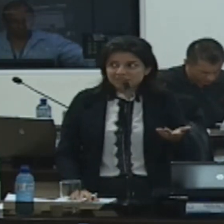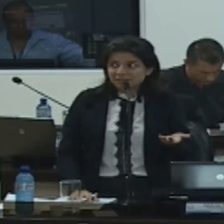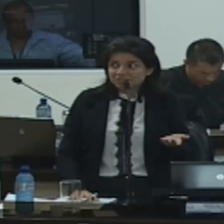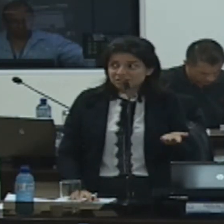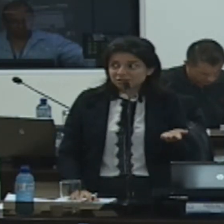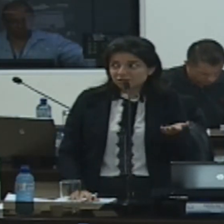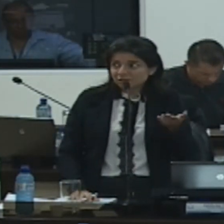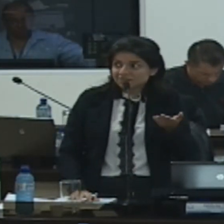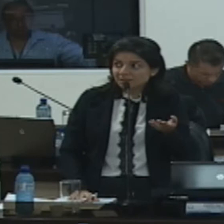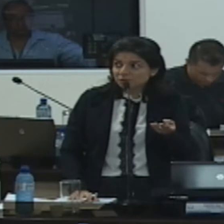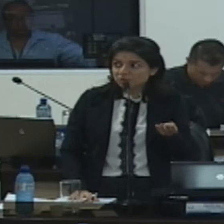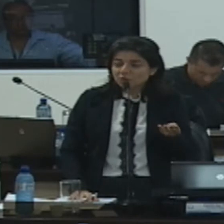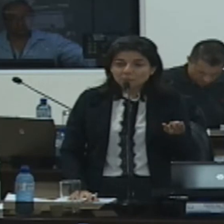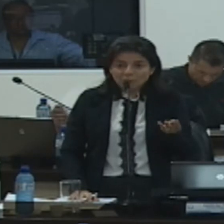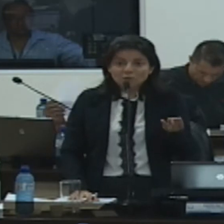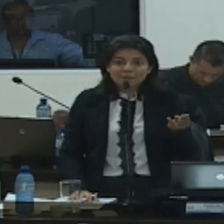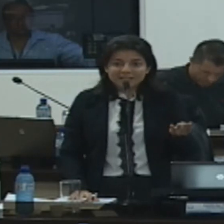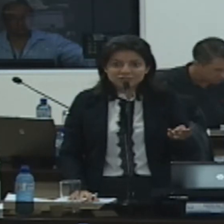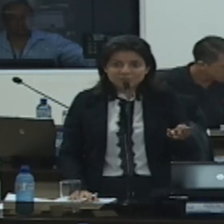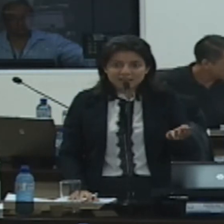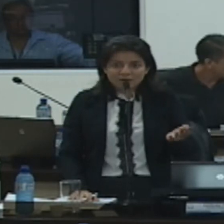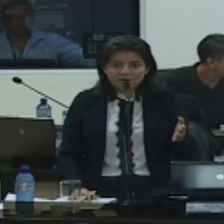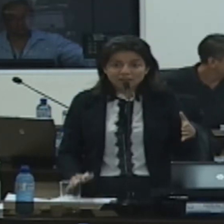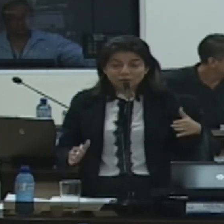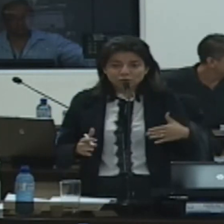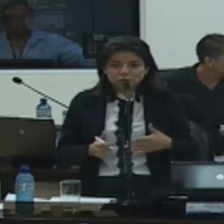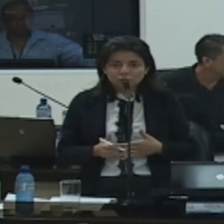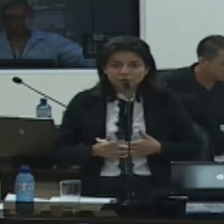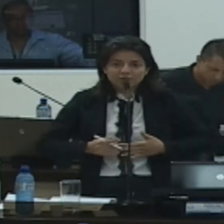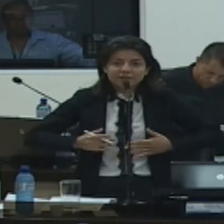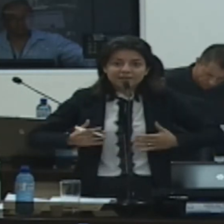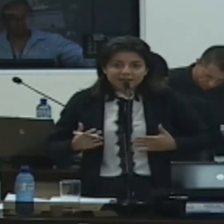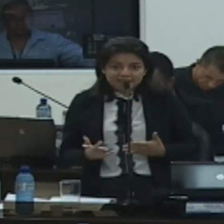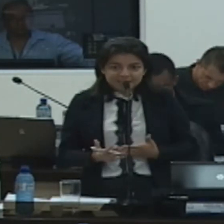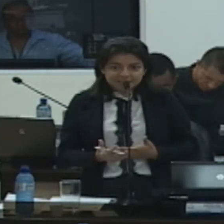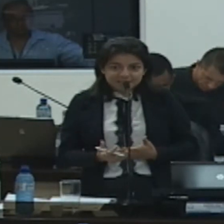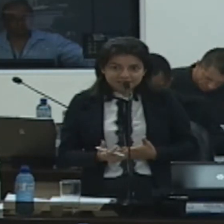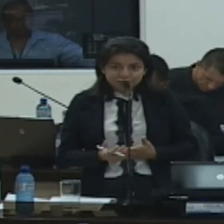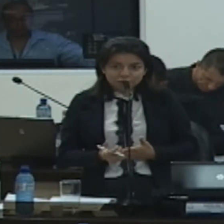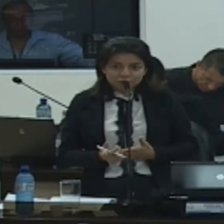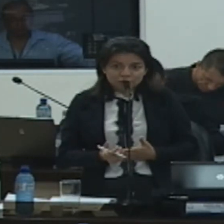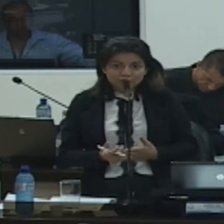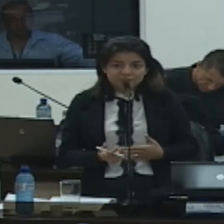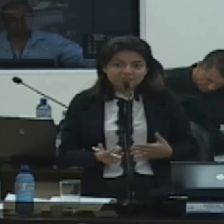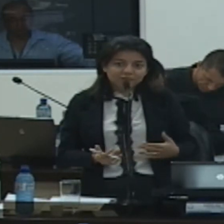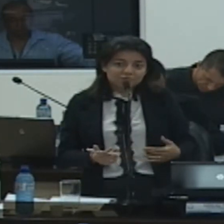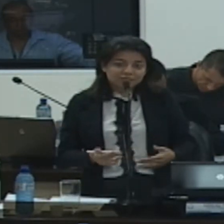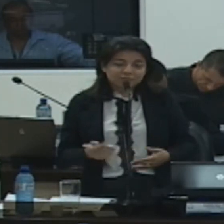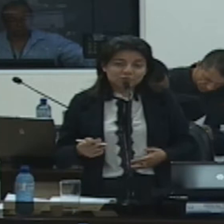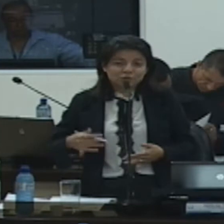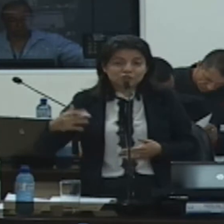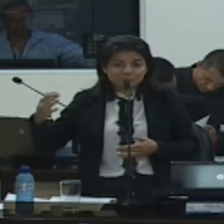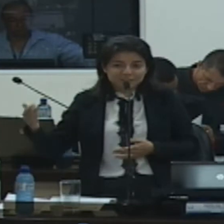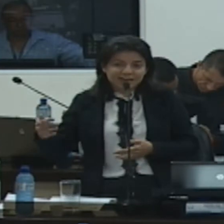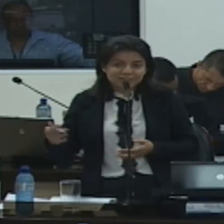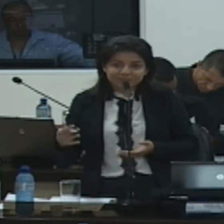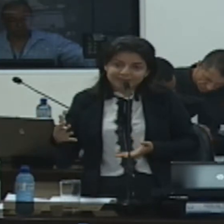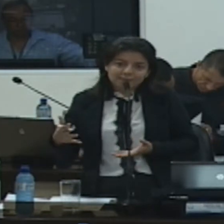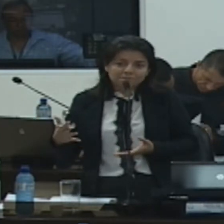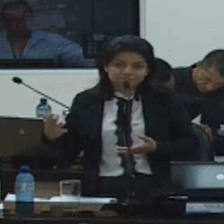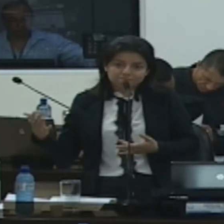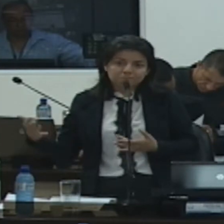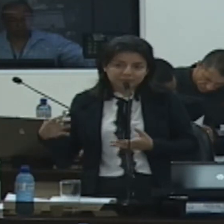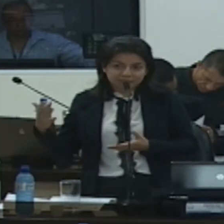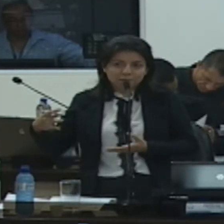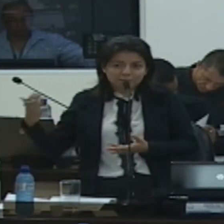Gostaria de fazer o registro que nós temos pouco mais de meia hora, um número excessivo de moções, inclusive moções de pesar que já